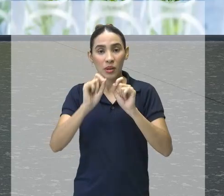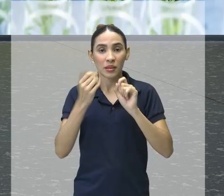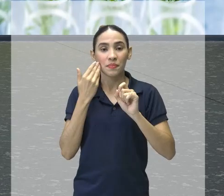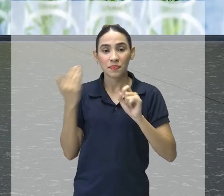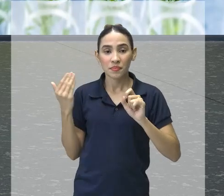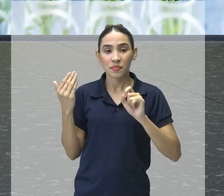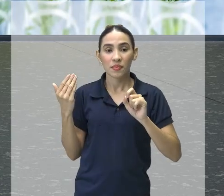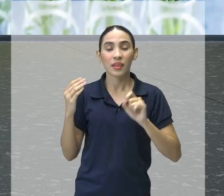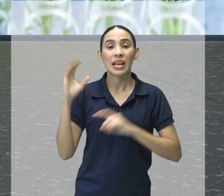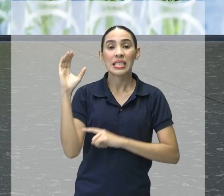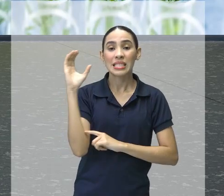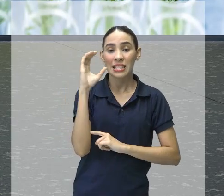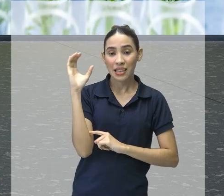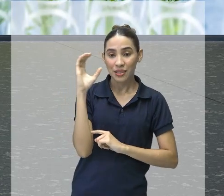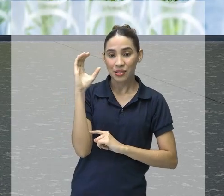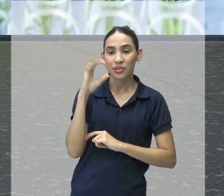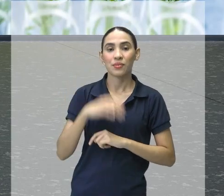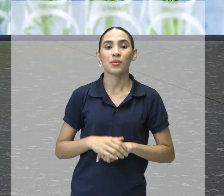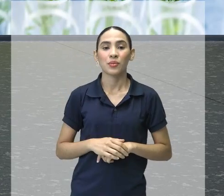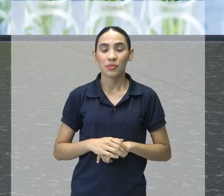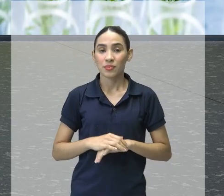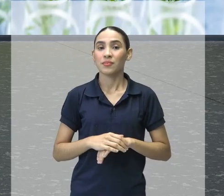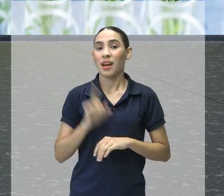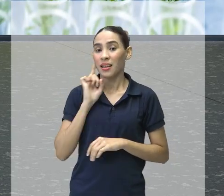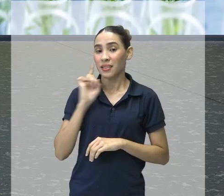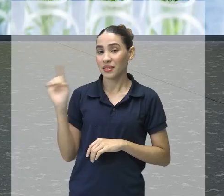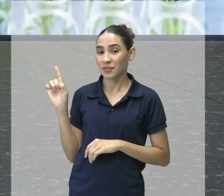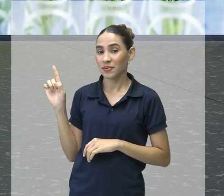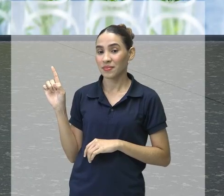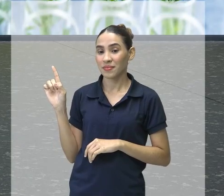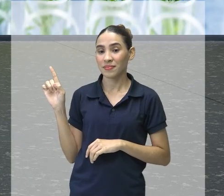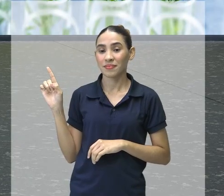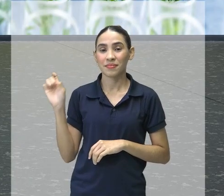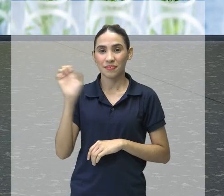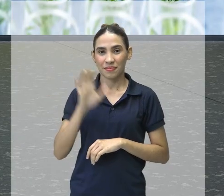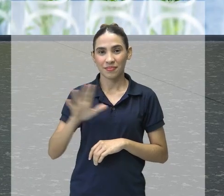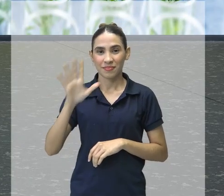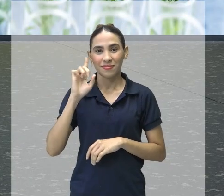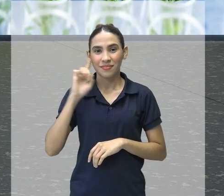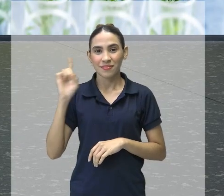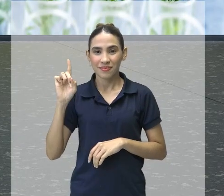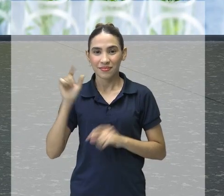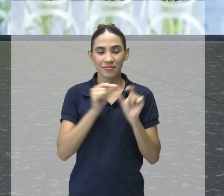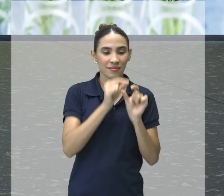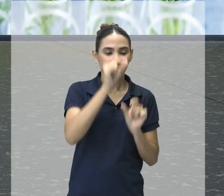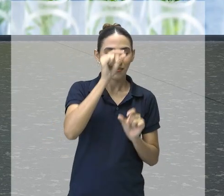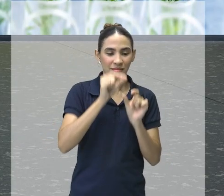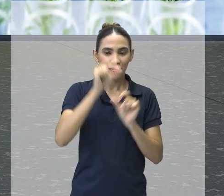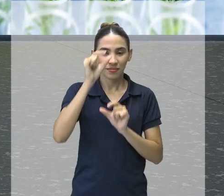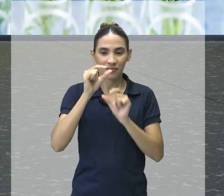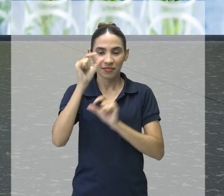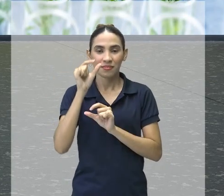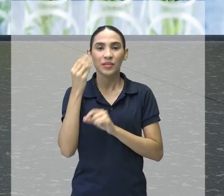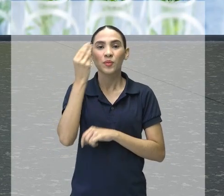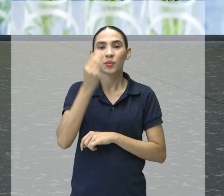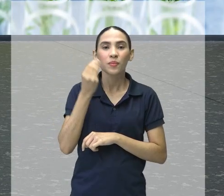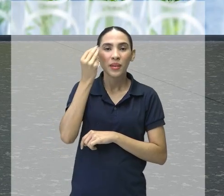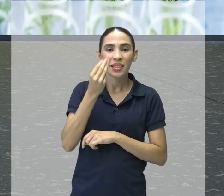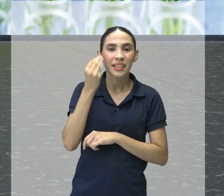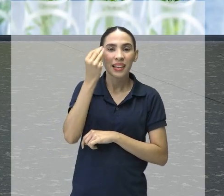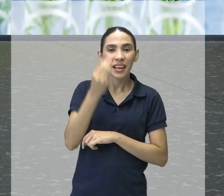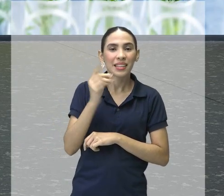extrativismo científico. Olha aqui, no meio aqui desses tubos de ensaio, temos